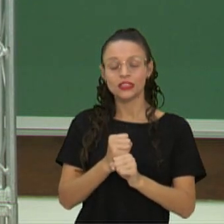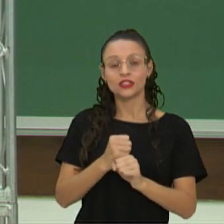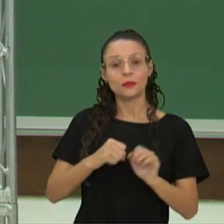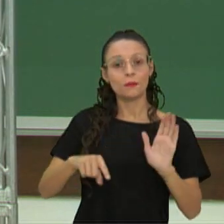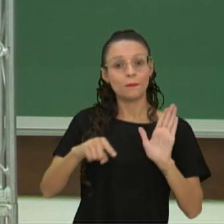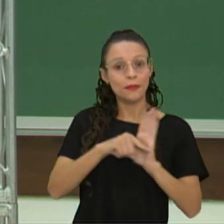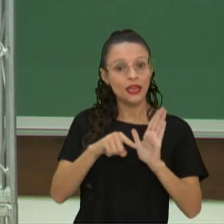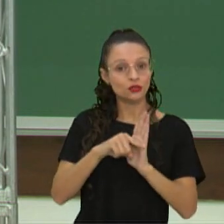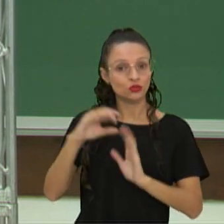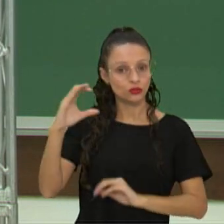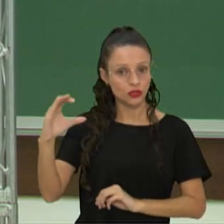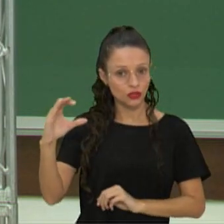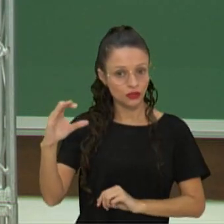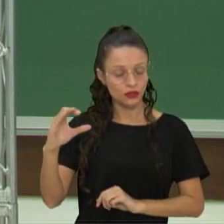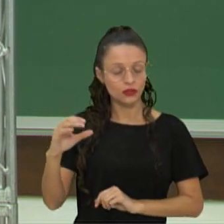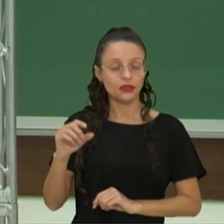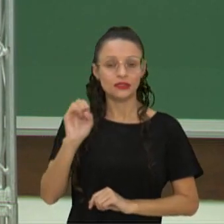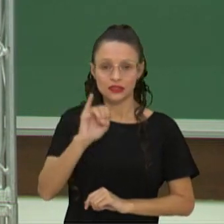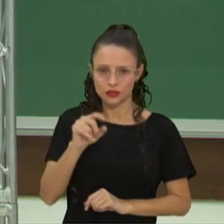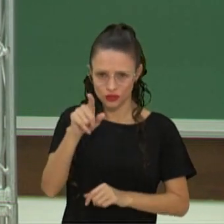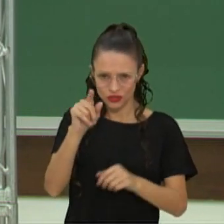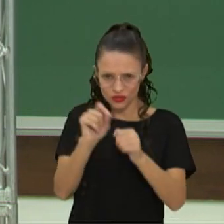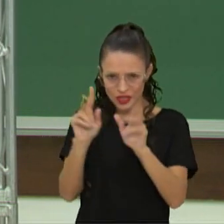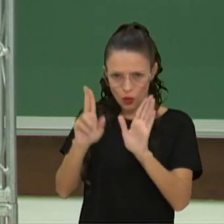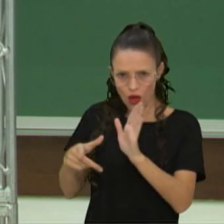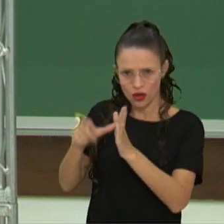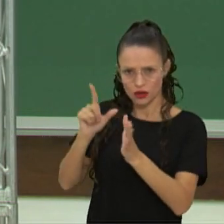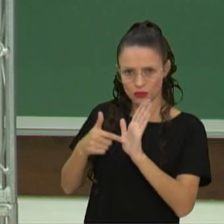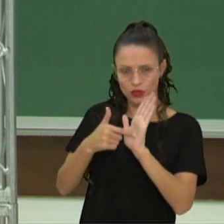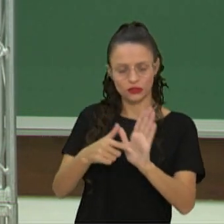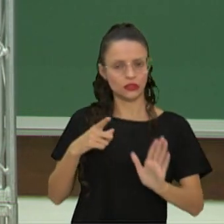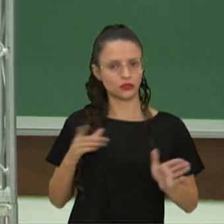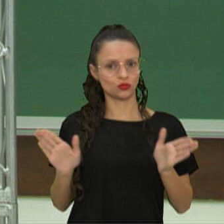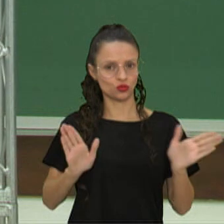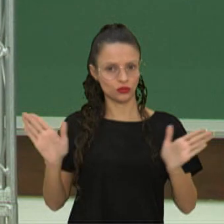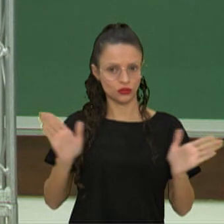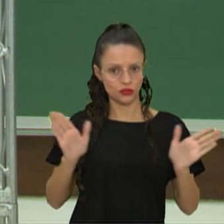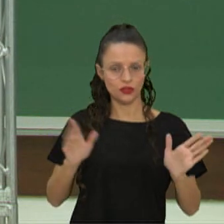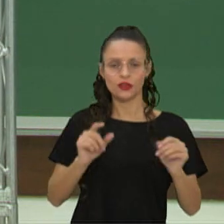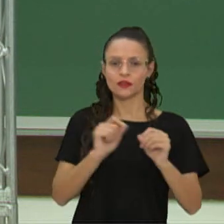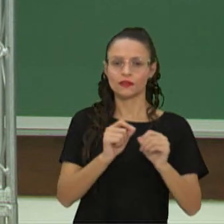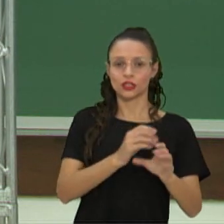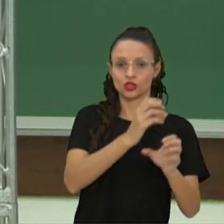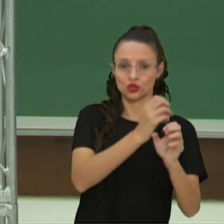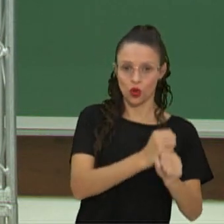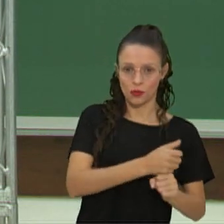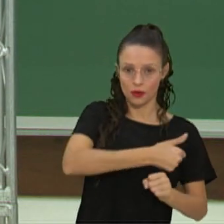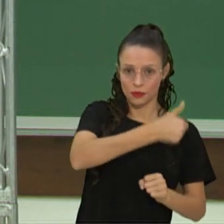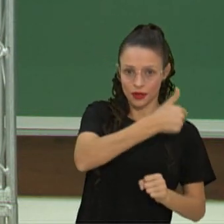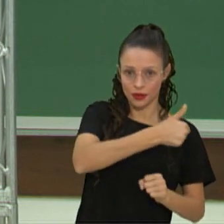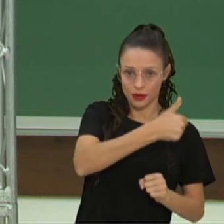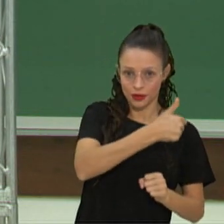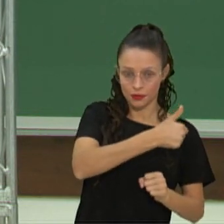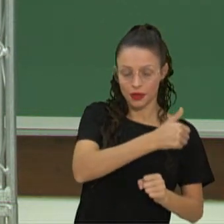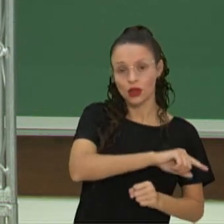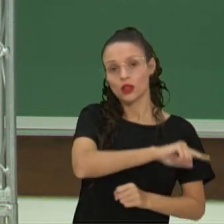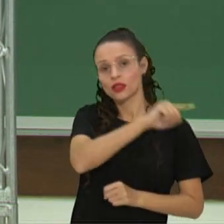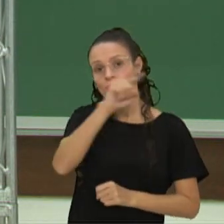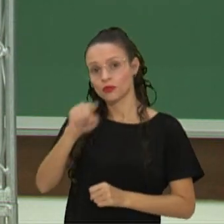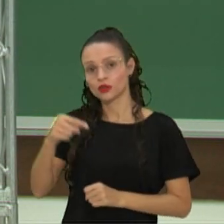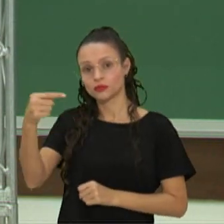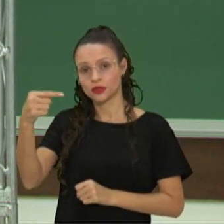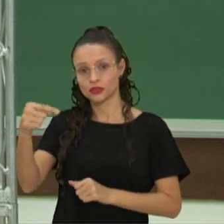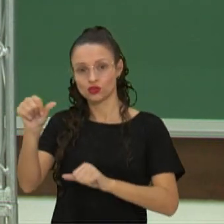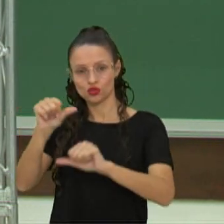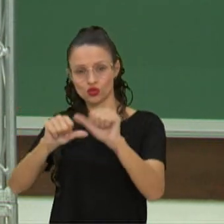polinômio C. Se você usar o algoritmo, você pode fazer de duas maneiras. Faz a soma primeiro e depois arma a subtração,